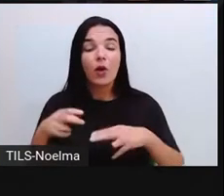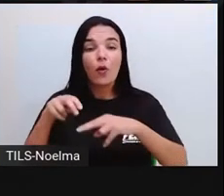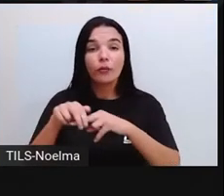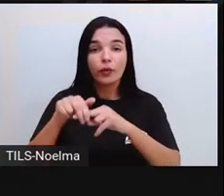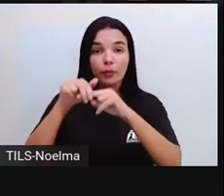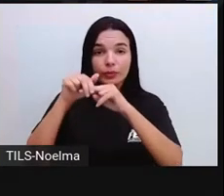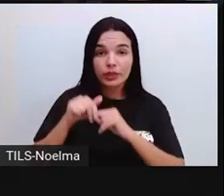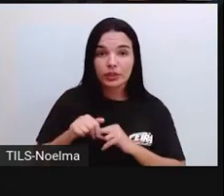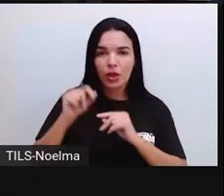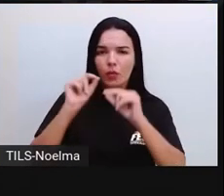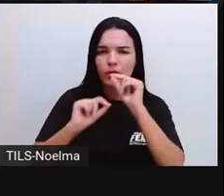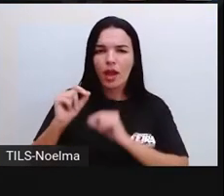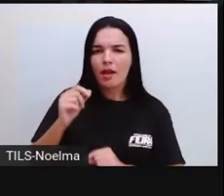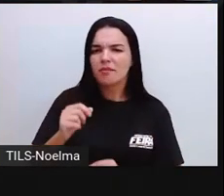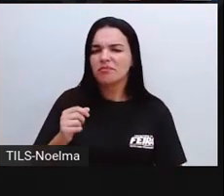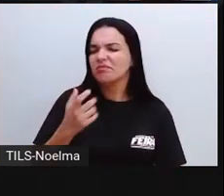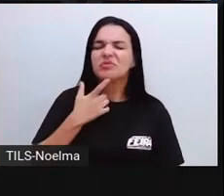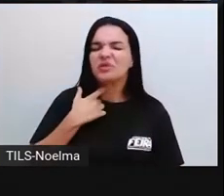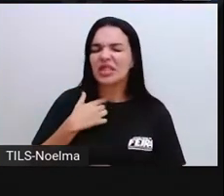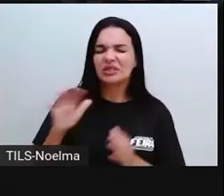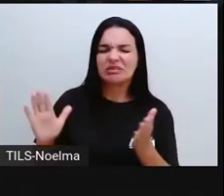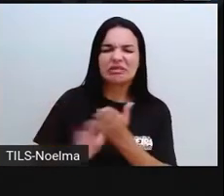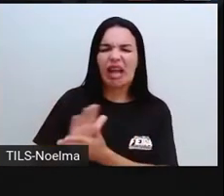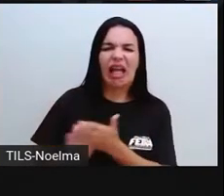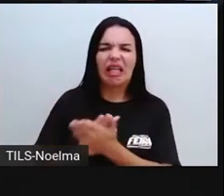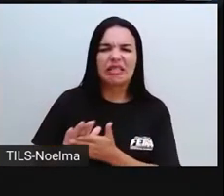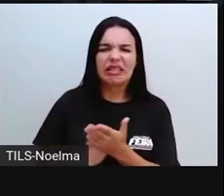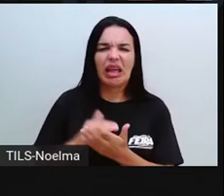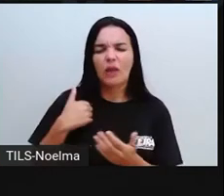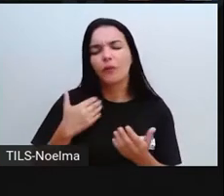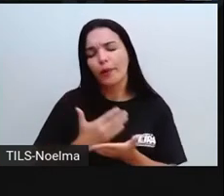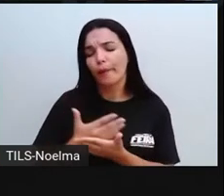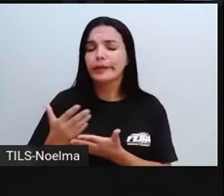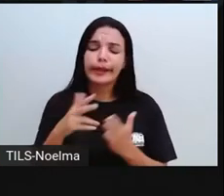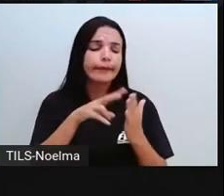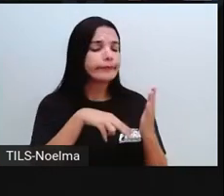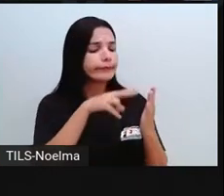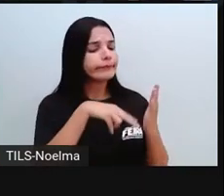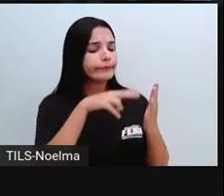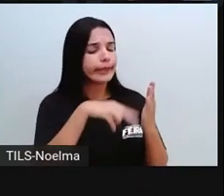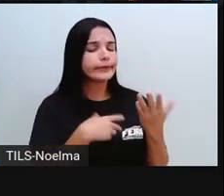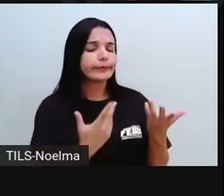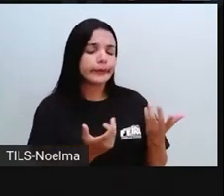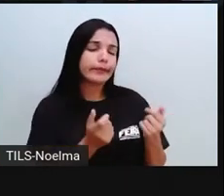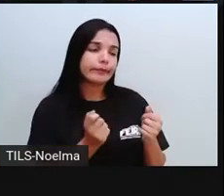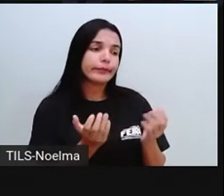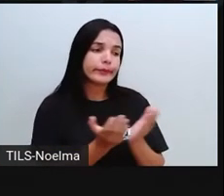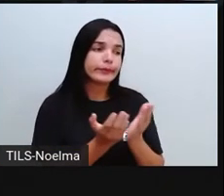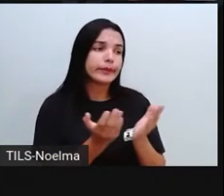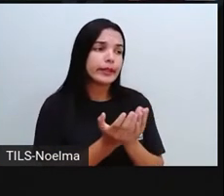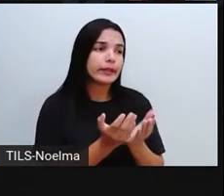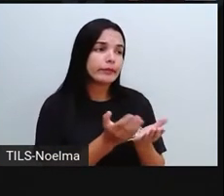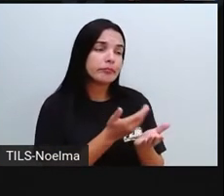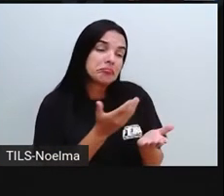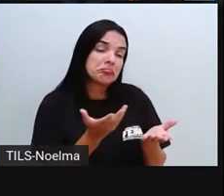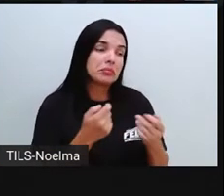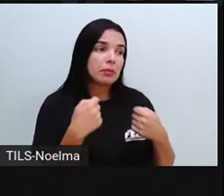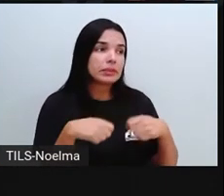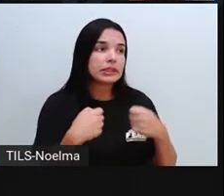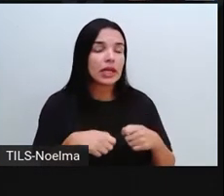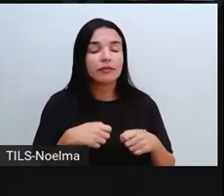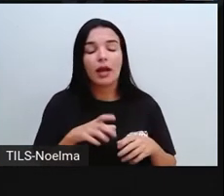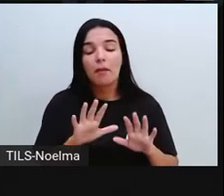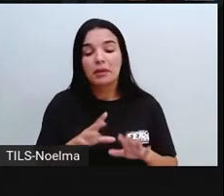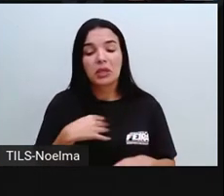isso que, com a maior má vontade do mundo, é que comecei a leitura do romance de Visconde de Taunay, de quem